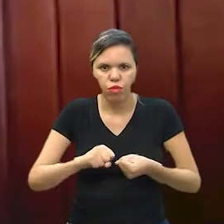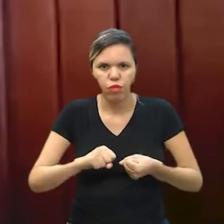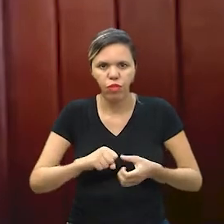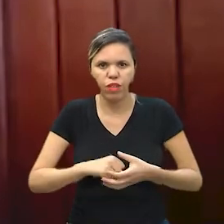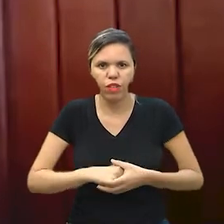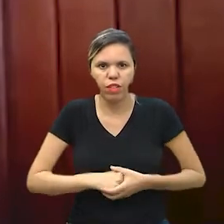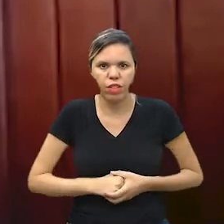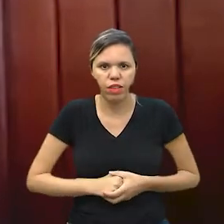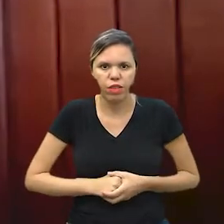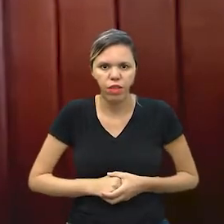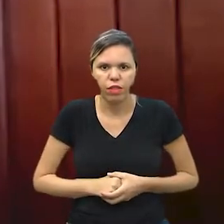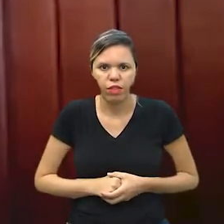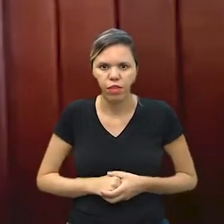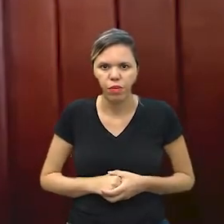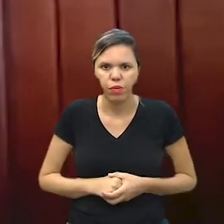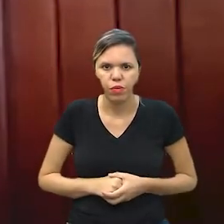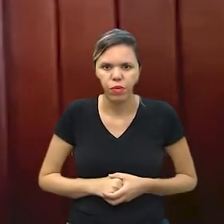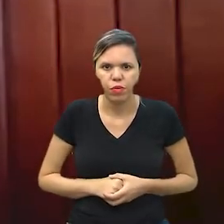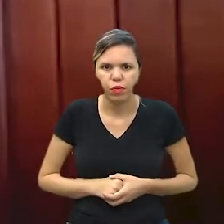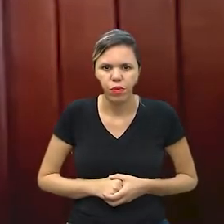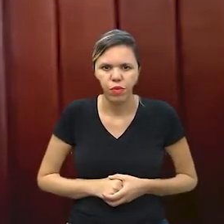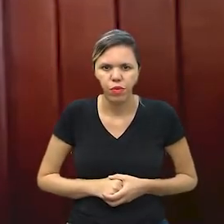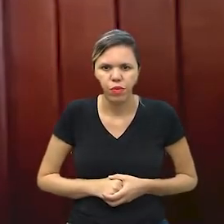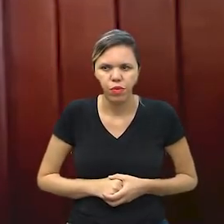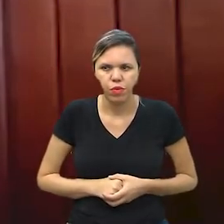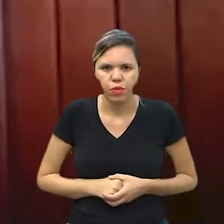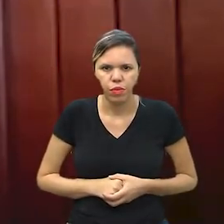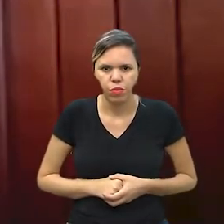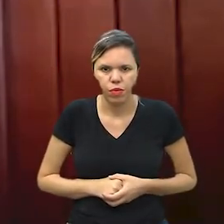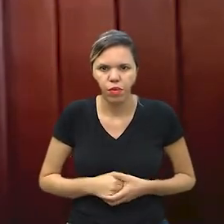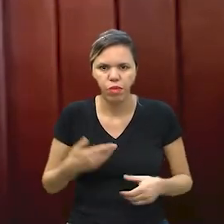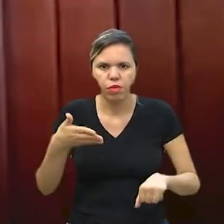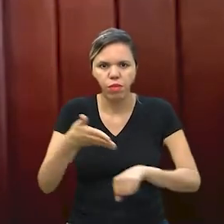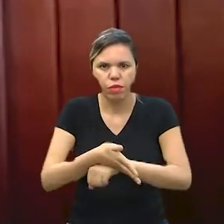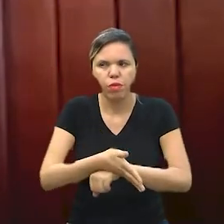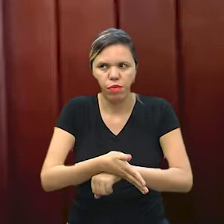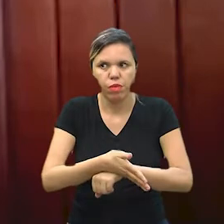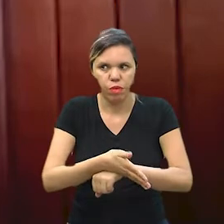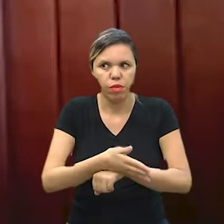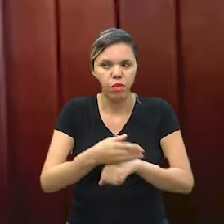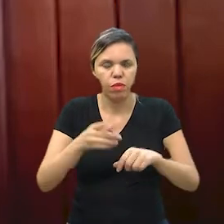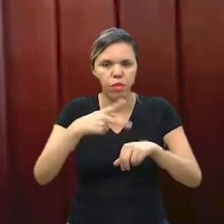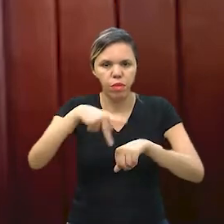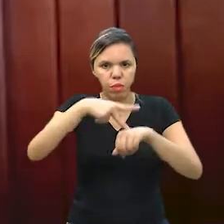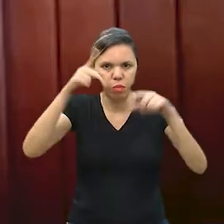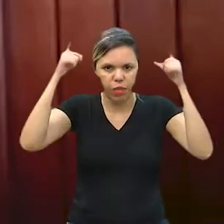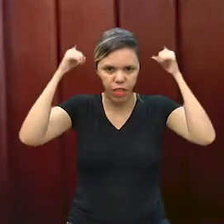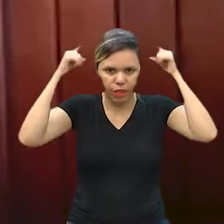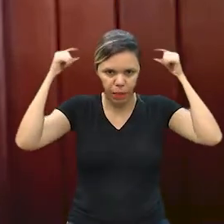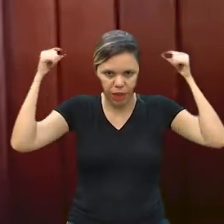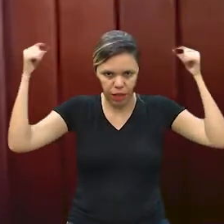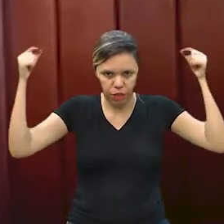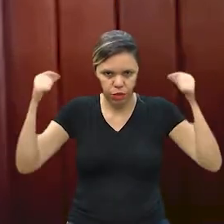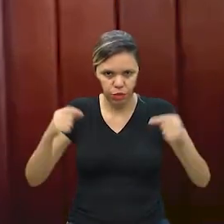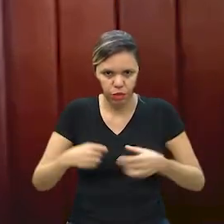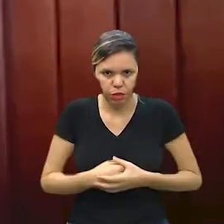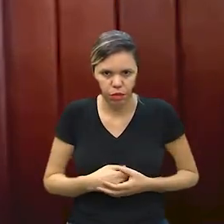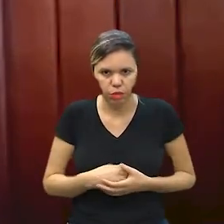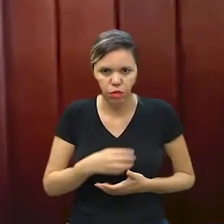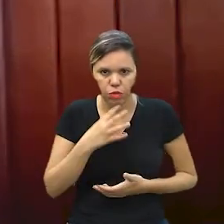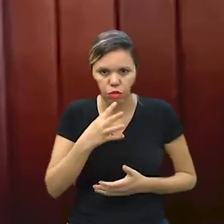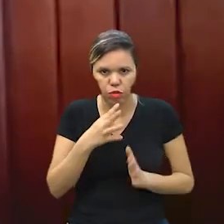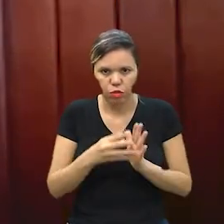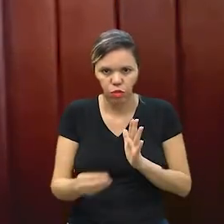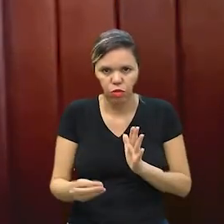está funcionando, que é o fim do ciclo. E o Iope, visitando na Holanda, visitando os familiares, conheceu